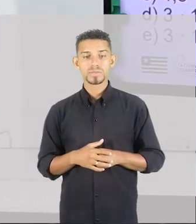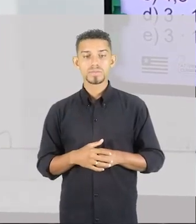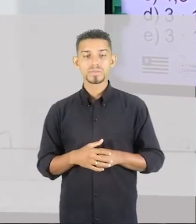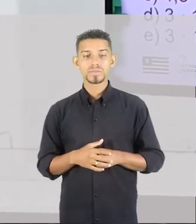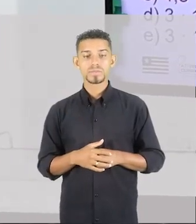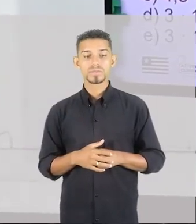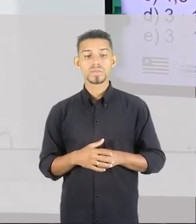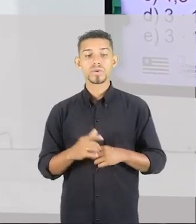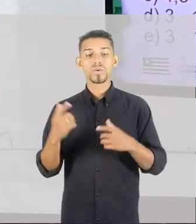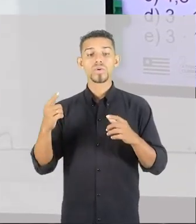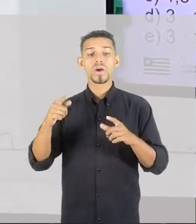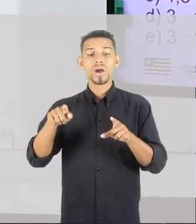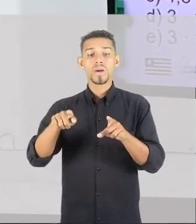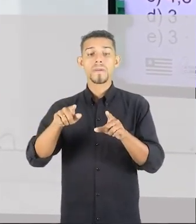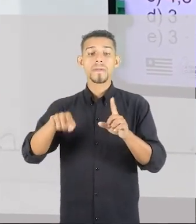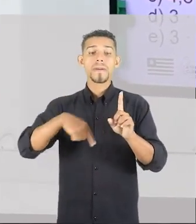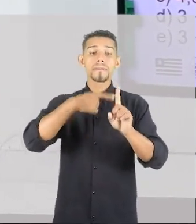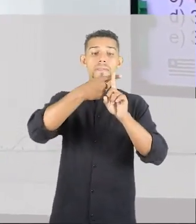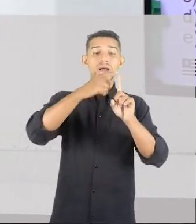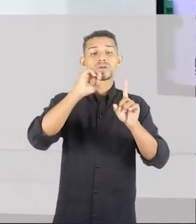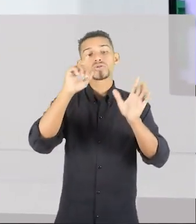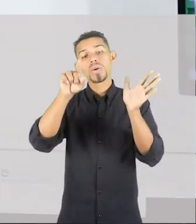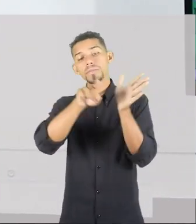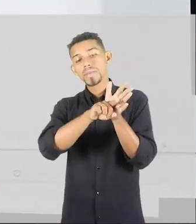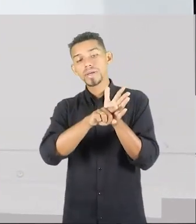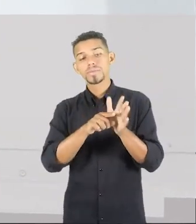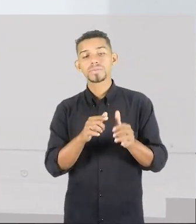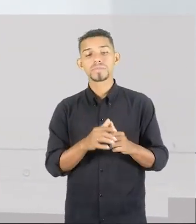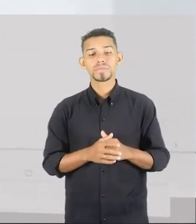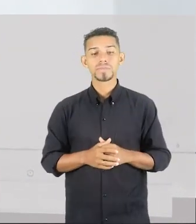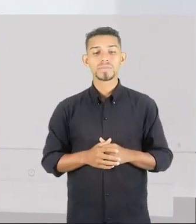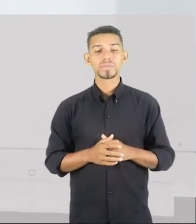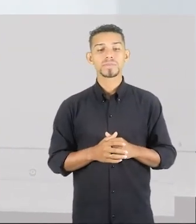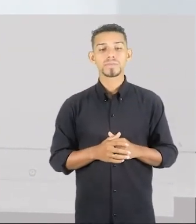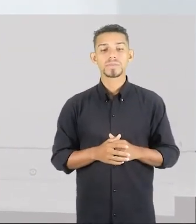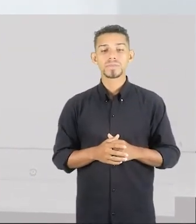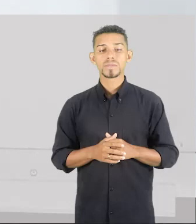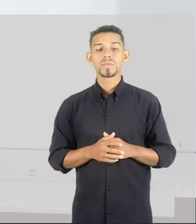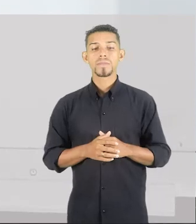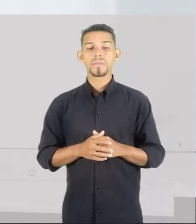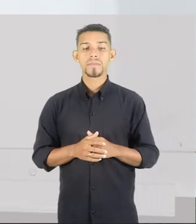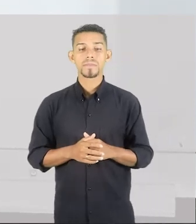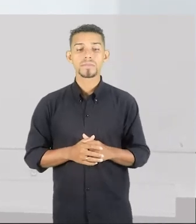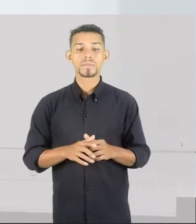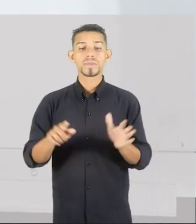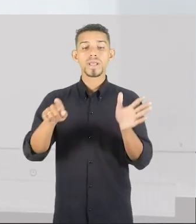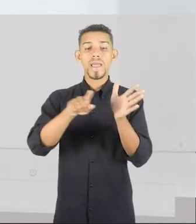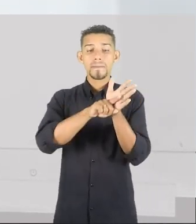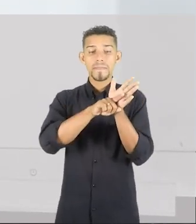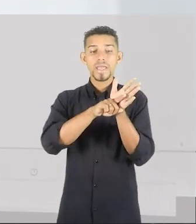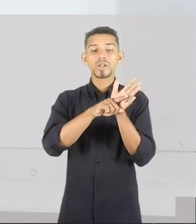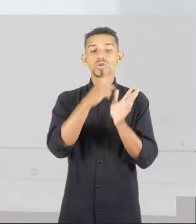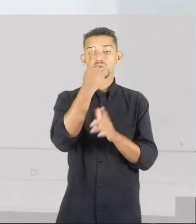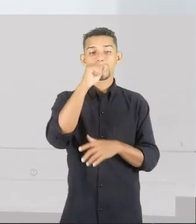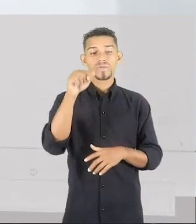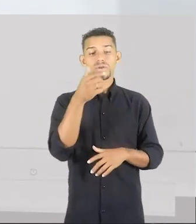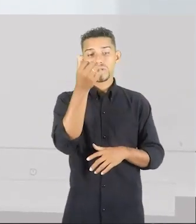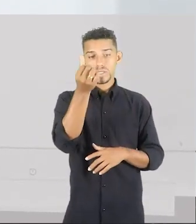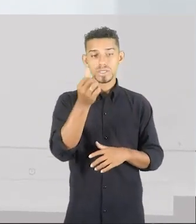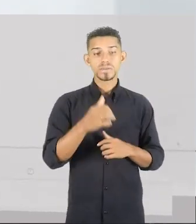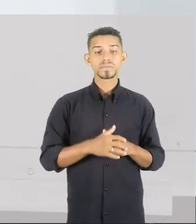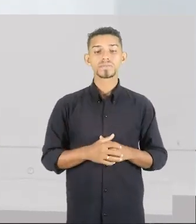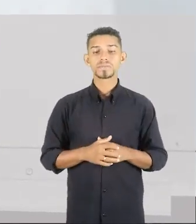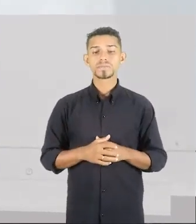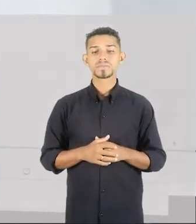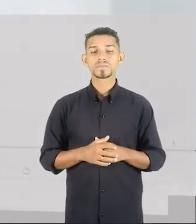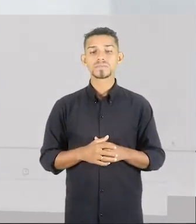Qual é a carga do elétron? É mais ou é menos? Se for elétron, gente, é menos 1,6.